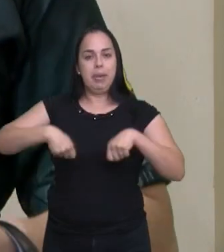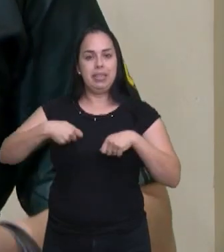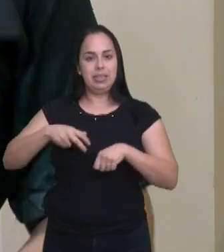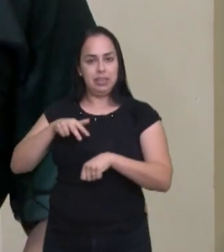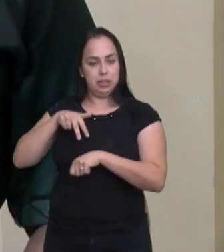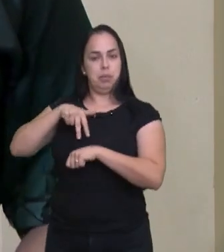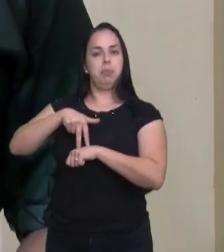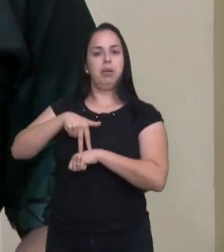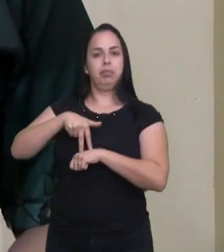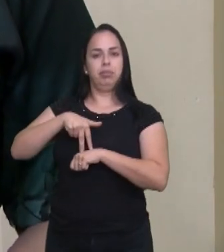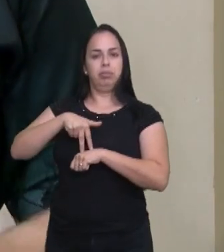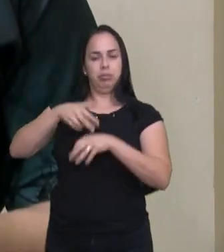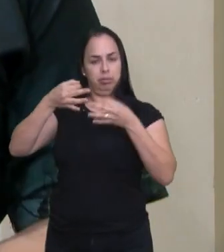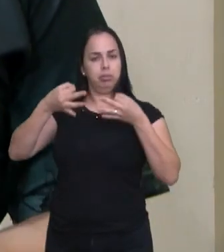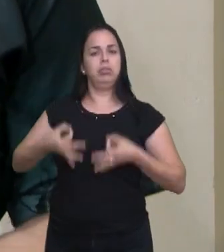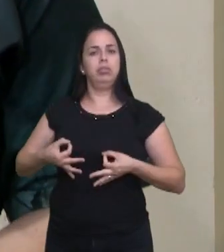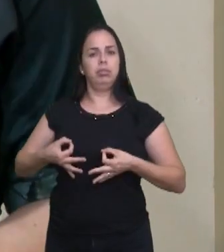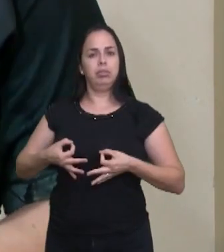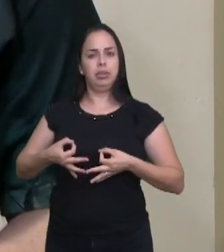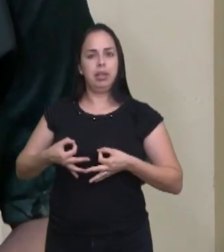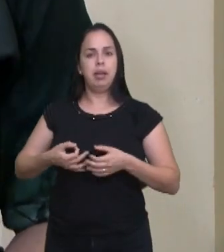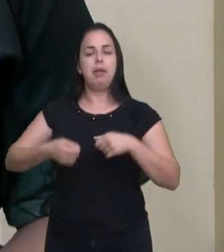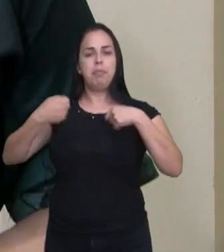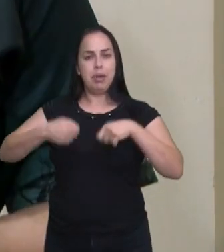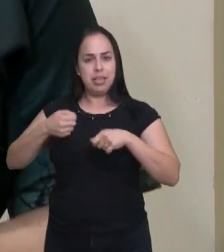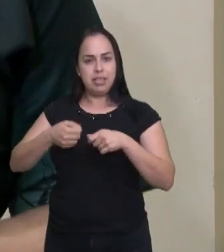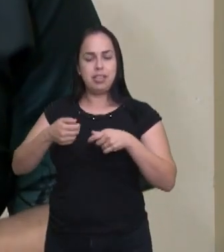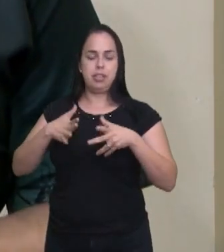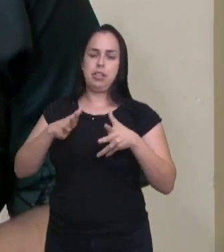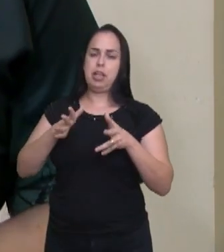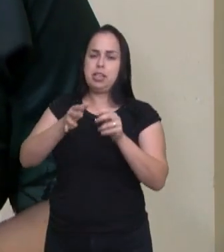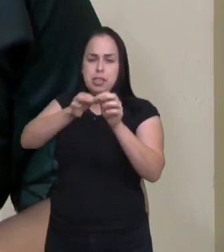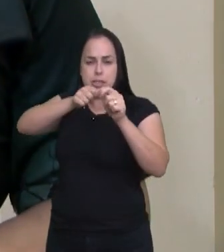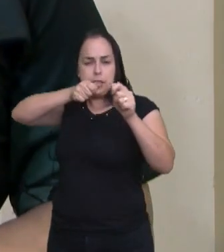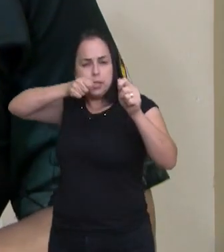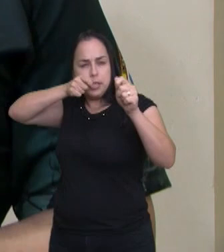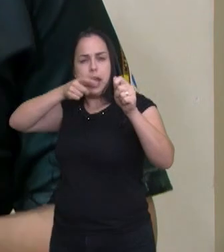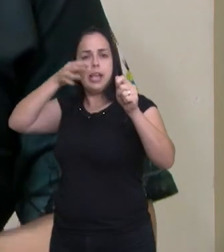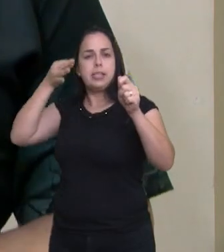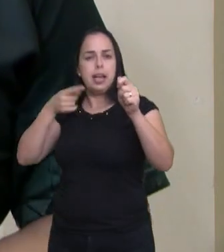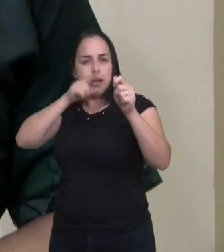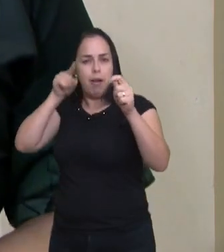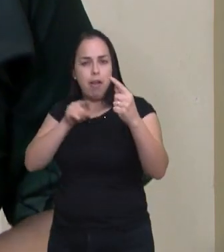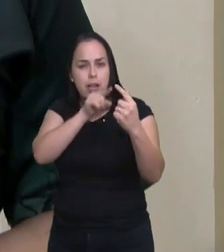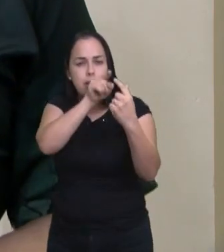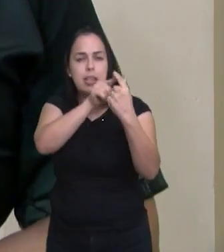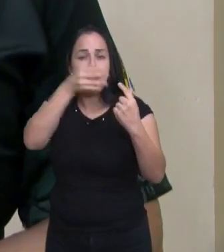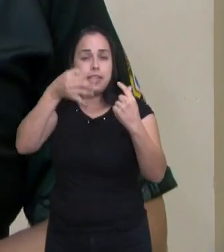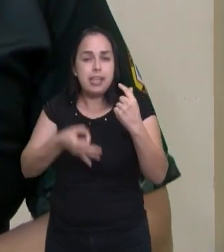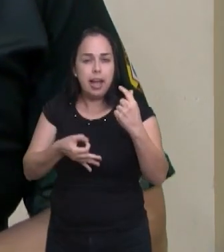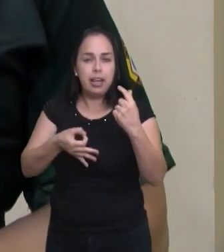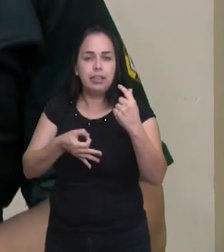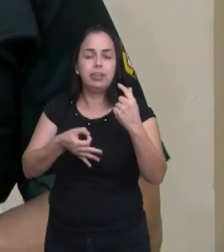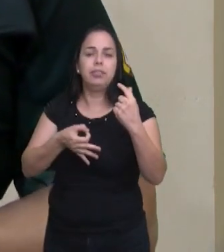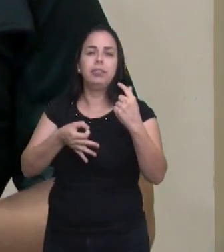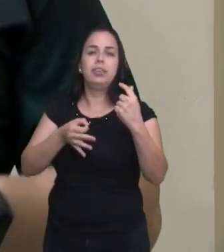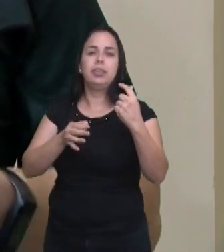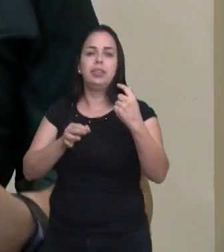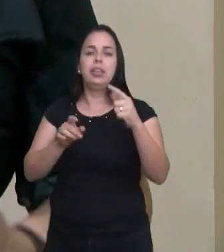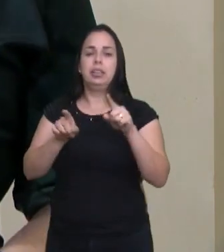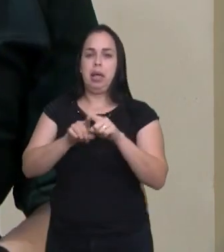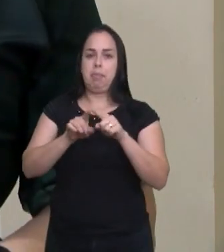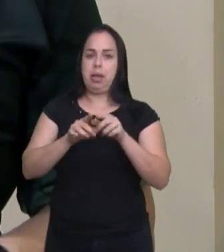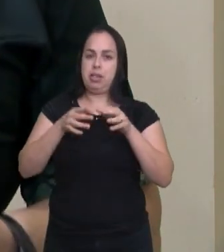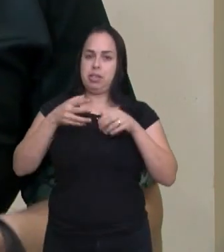postura, acertar a postura, sempre a postura tem que ser a mesma para que a gente consiga acertar sempre a flecha no mesmo lugar, que